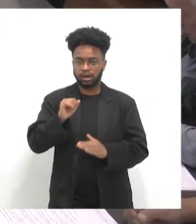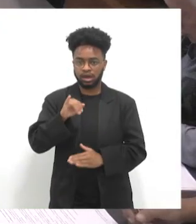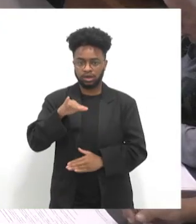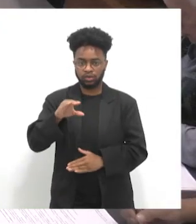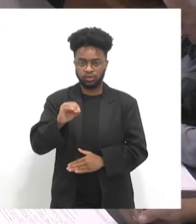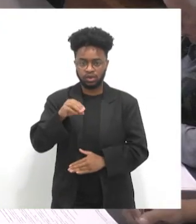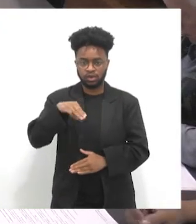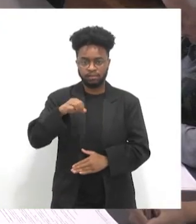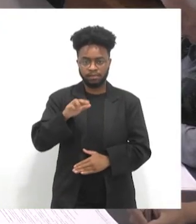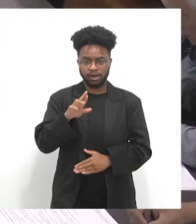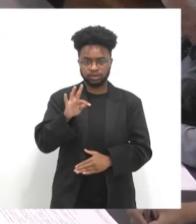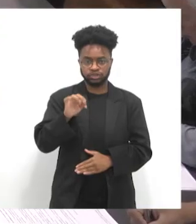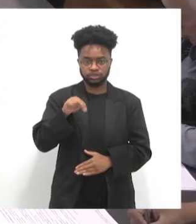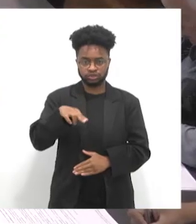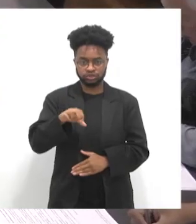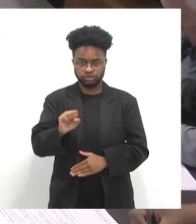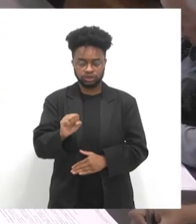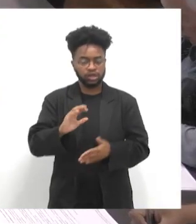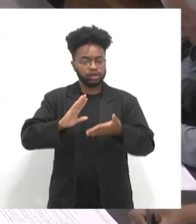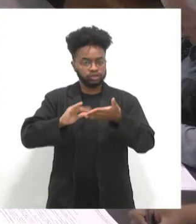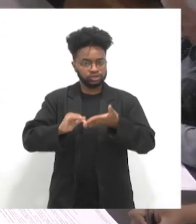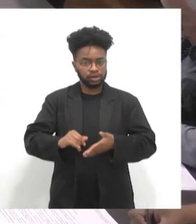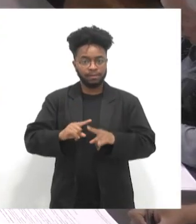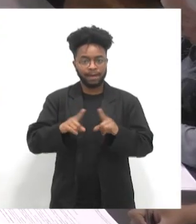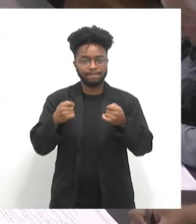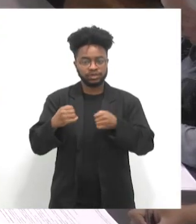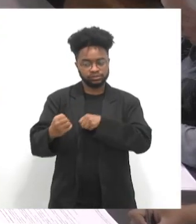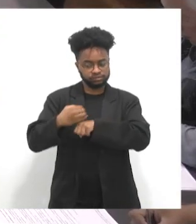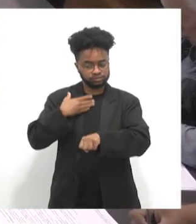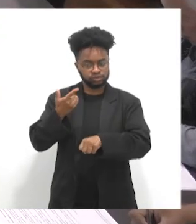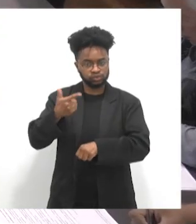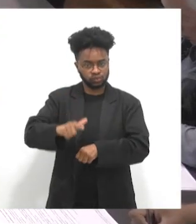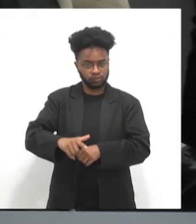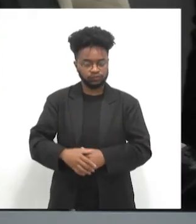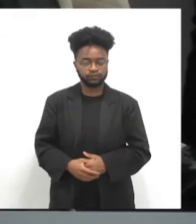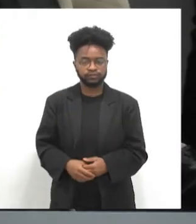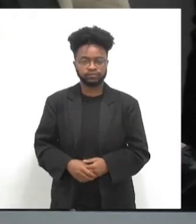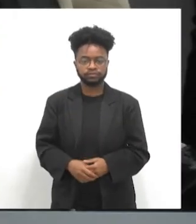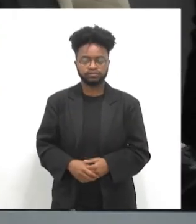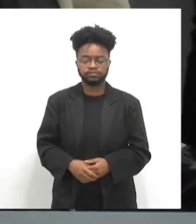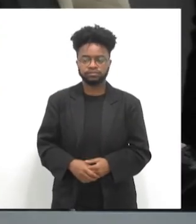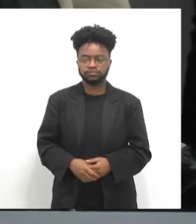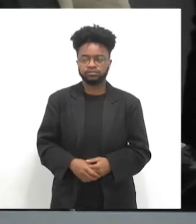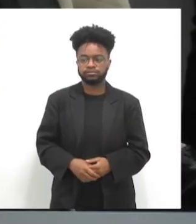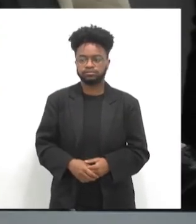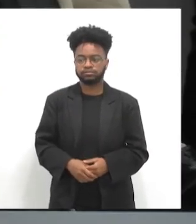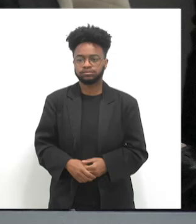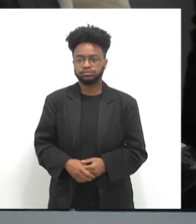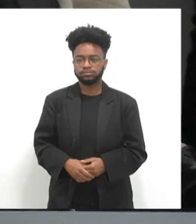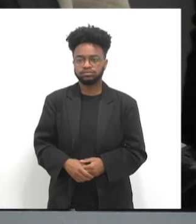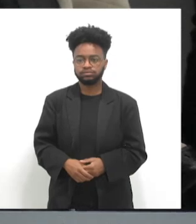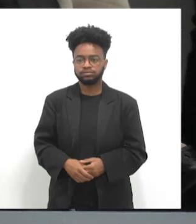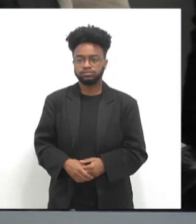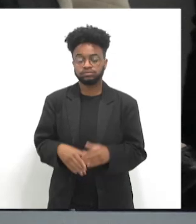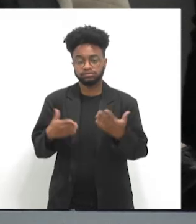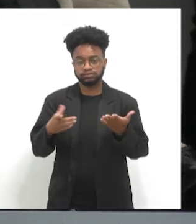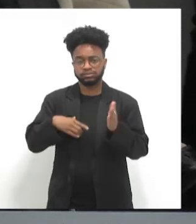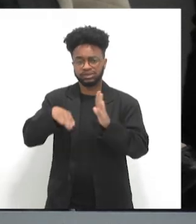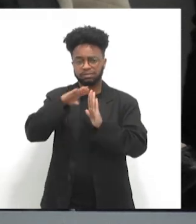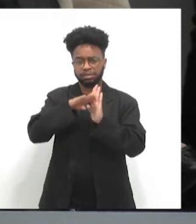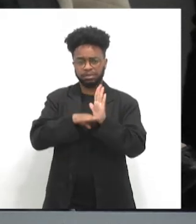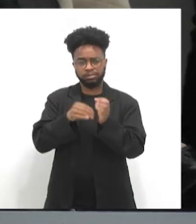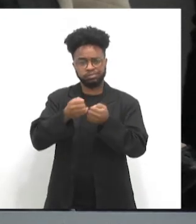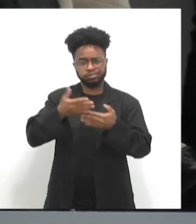Martins. Mas para ele tirar, ele tem que mandar outra mensagem. Então, é uma listagem com